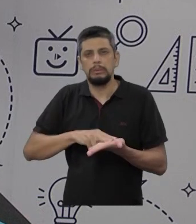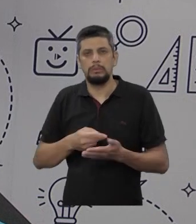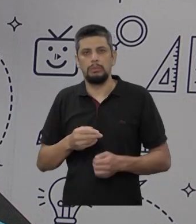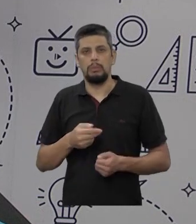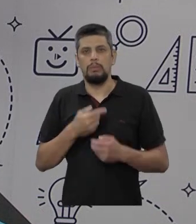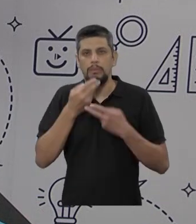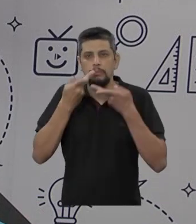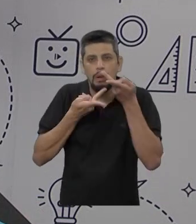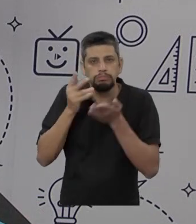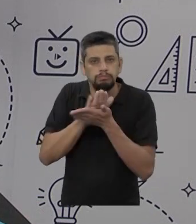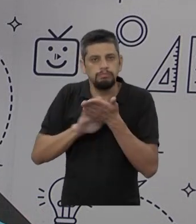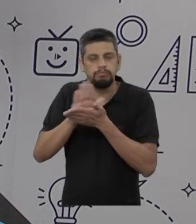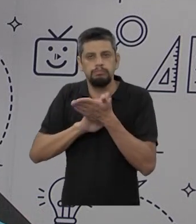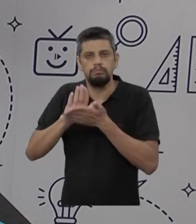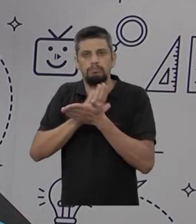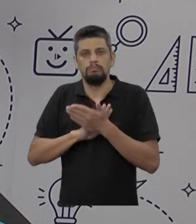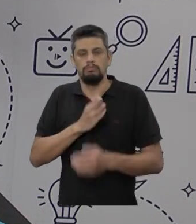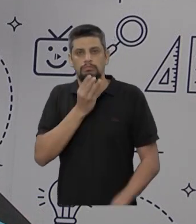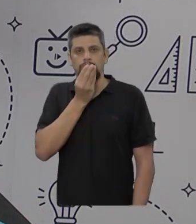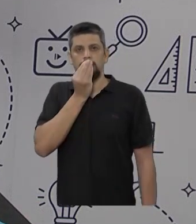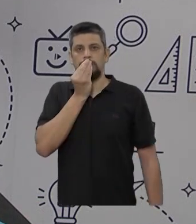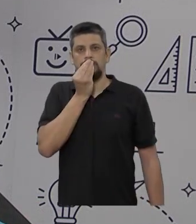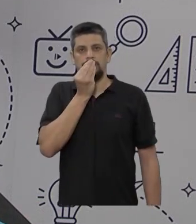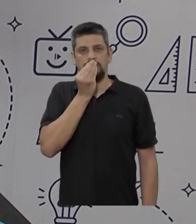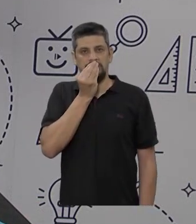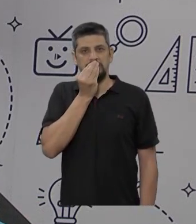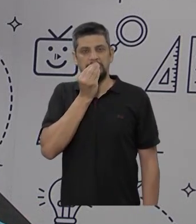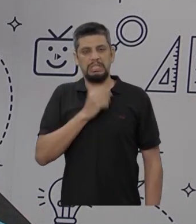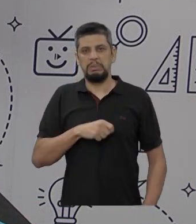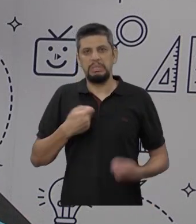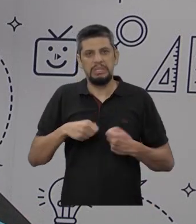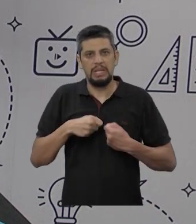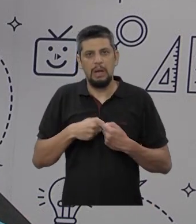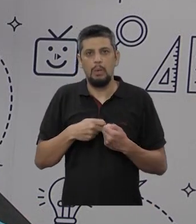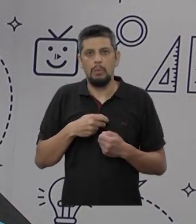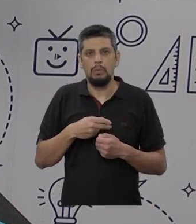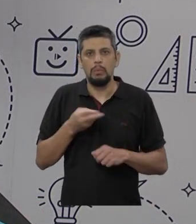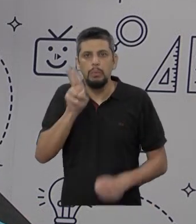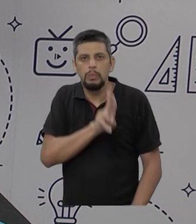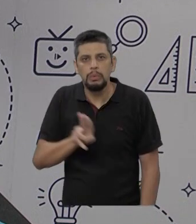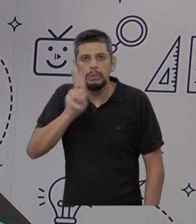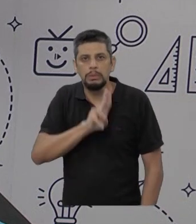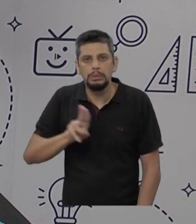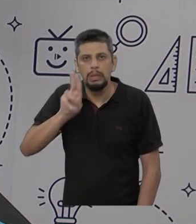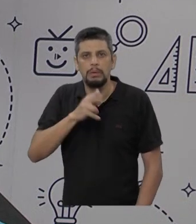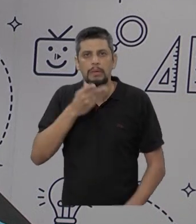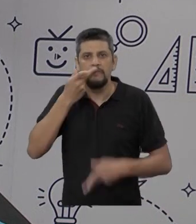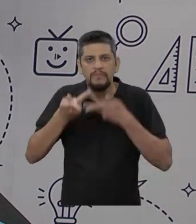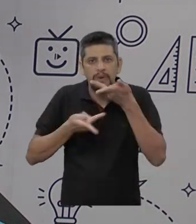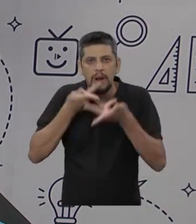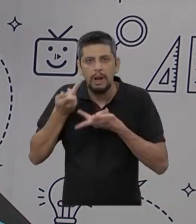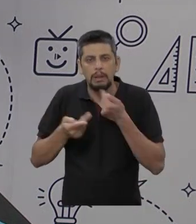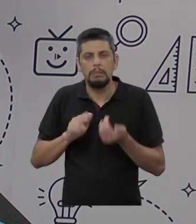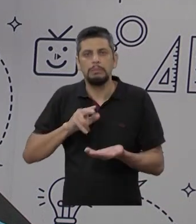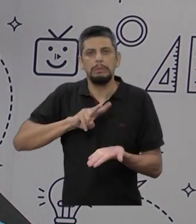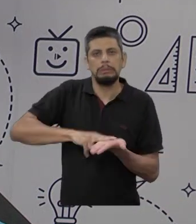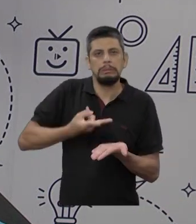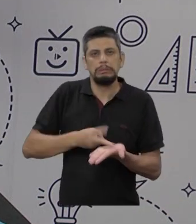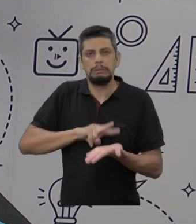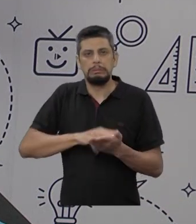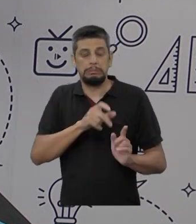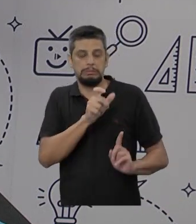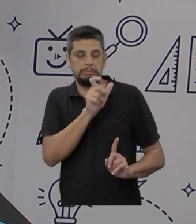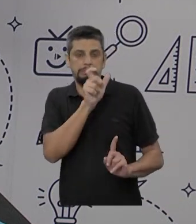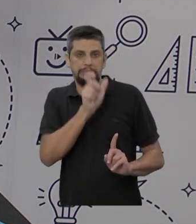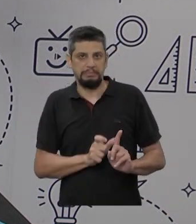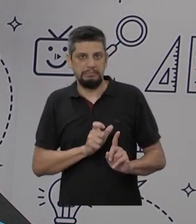filmes sem o uso da voz. Ele foi um ícone nesse sentido de não precisar usar a voz para interpretar os